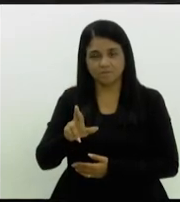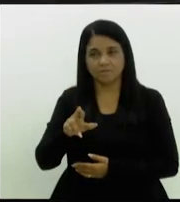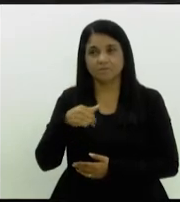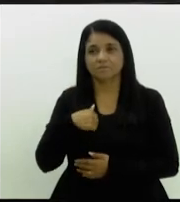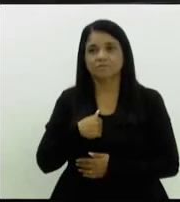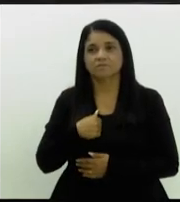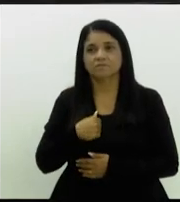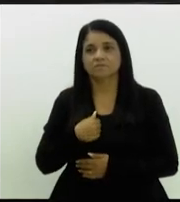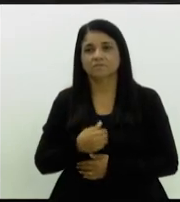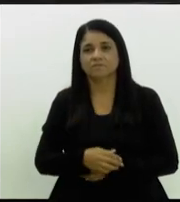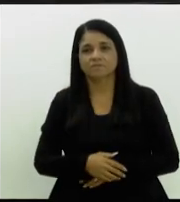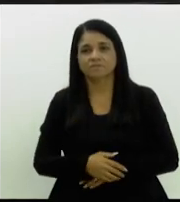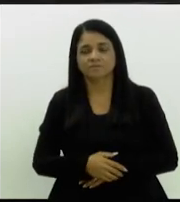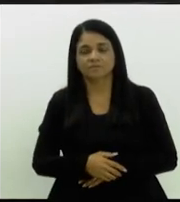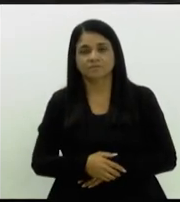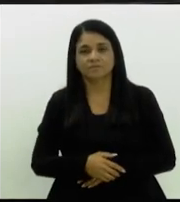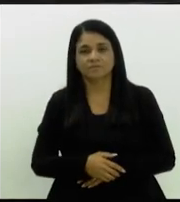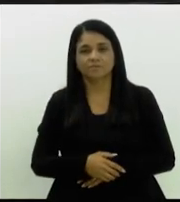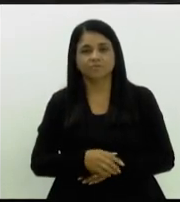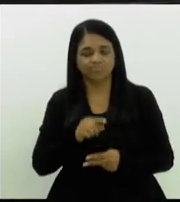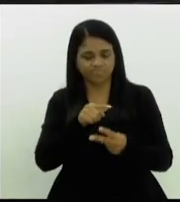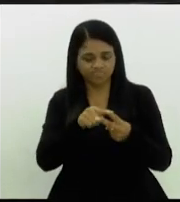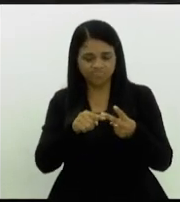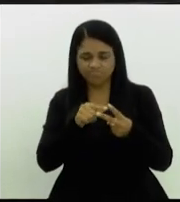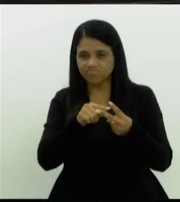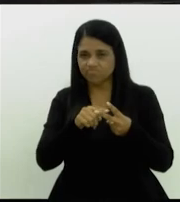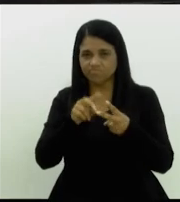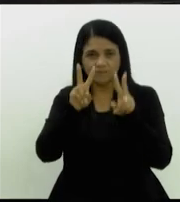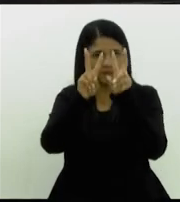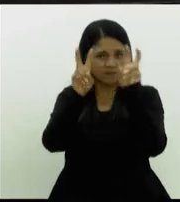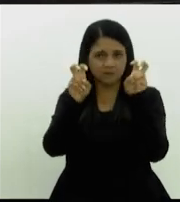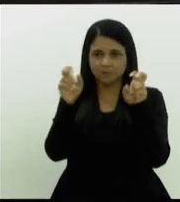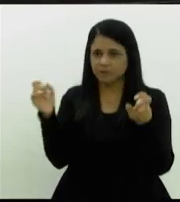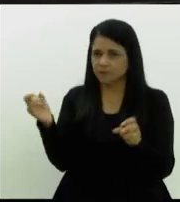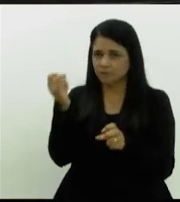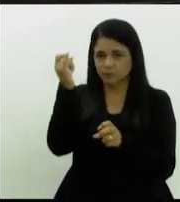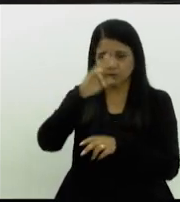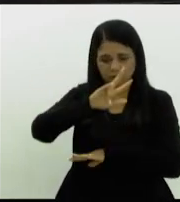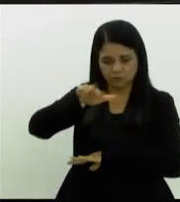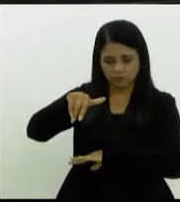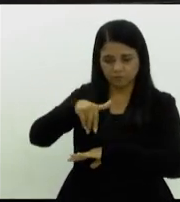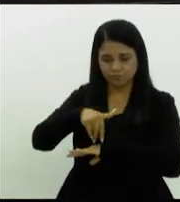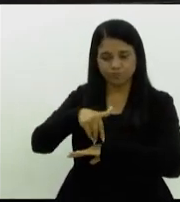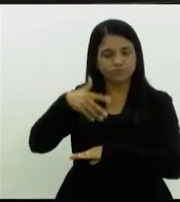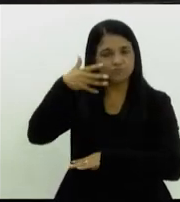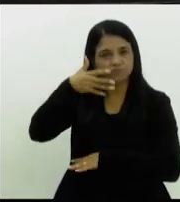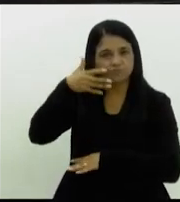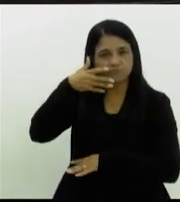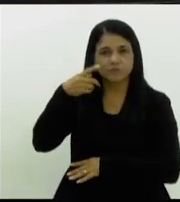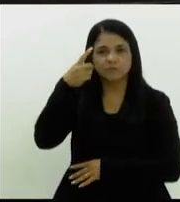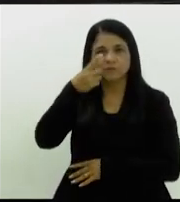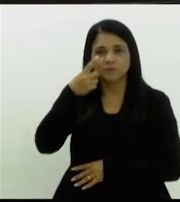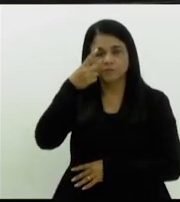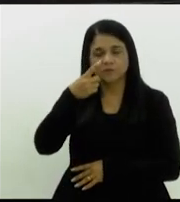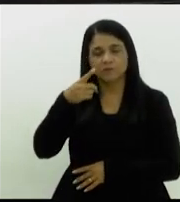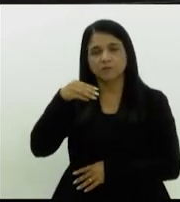São dois assuntos que me trazem aqui a essa tribuna, deputada Dani Monteiro.